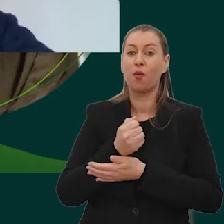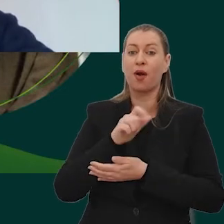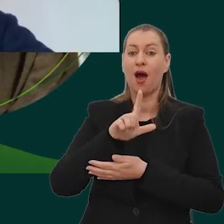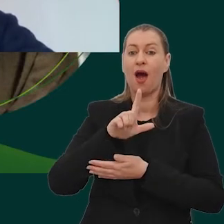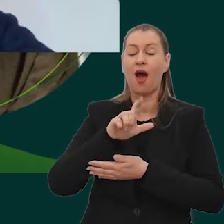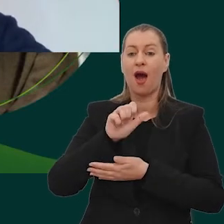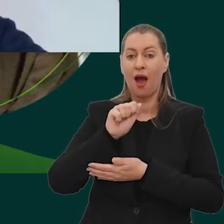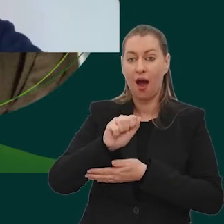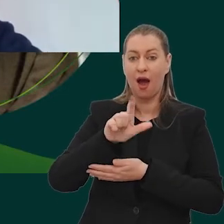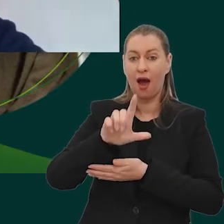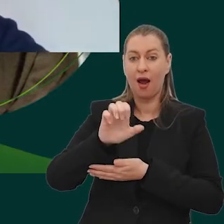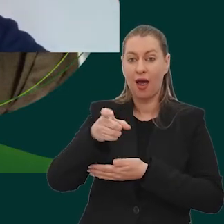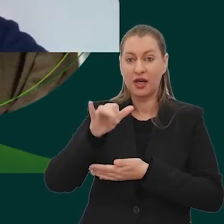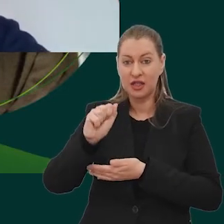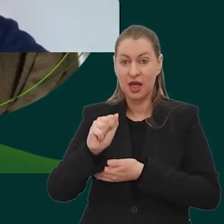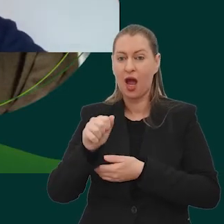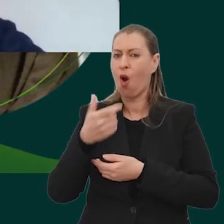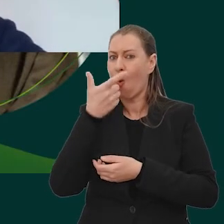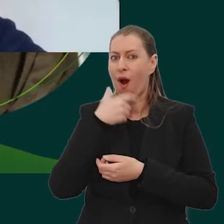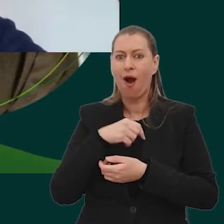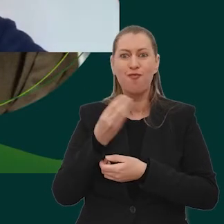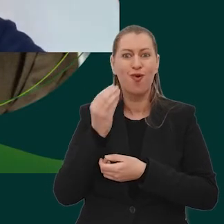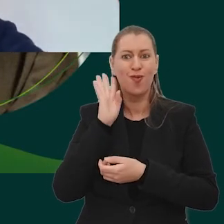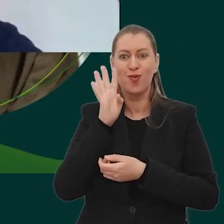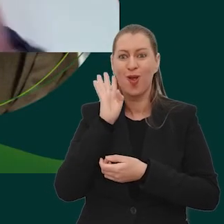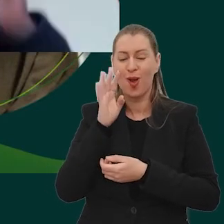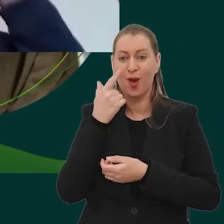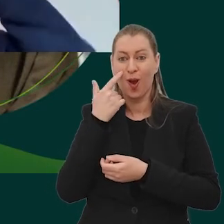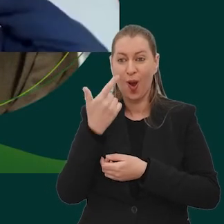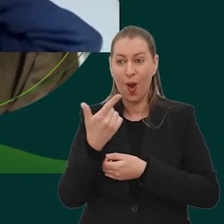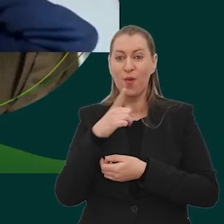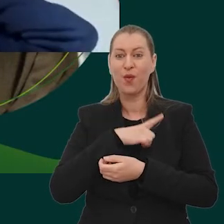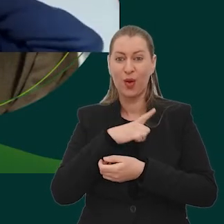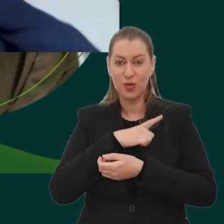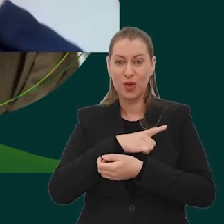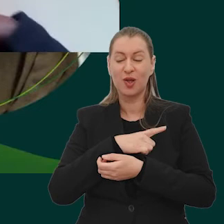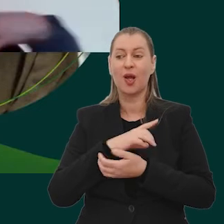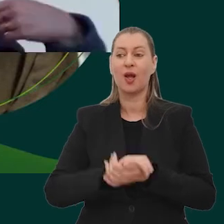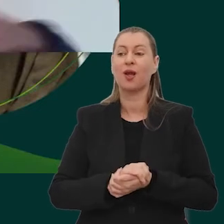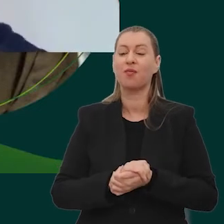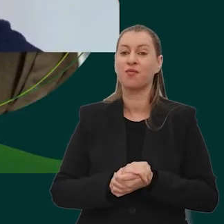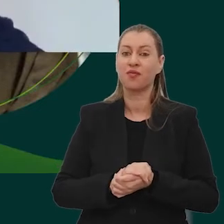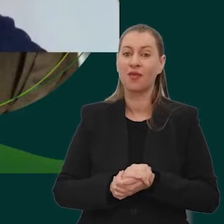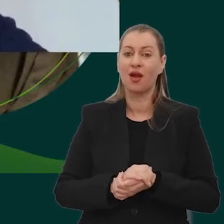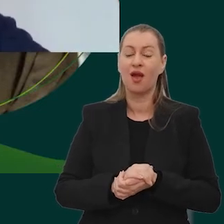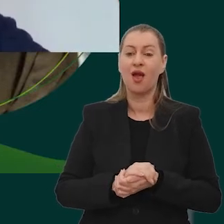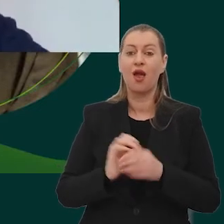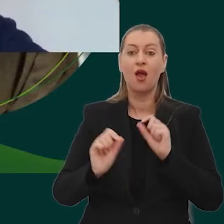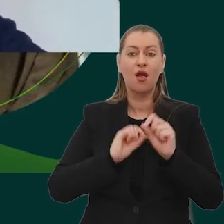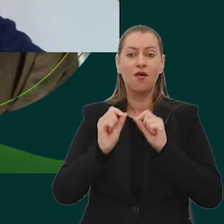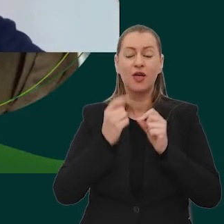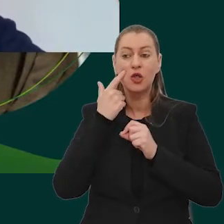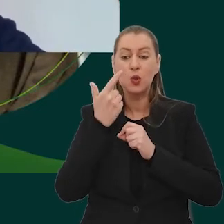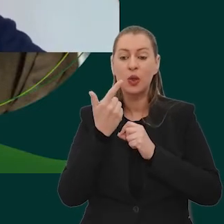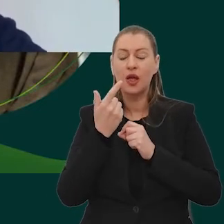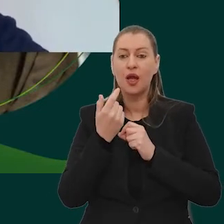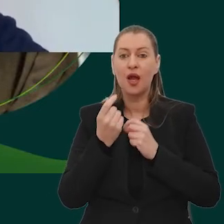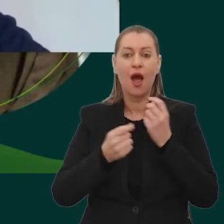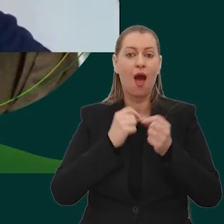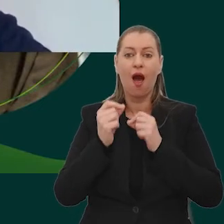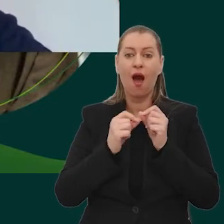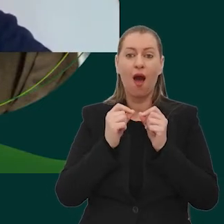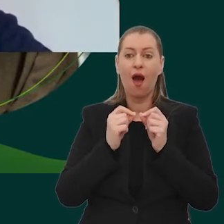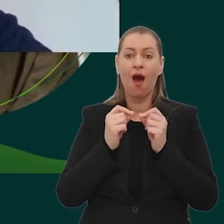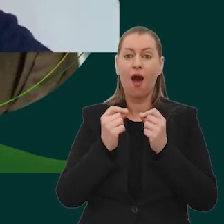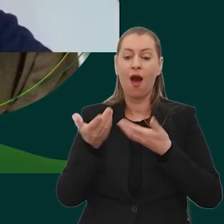falou do Alexa, eu acho o Alexa incrível. Eu vejo algumas pessoas têm aquelas caixinhas ali, o negócio, e a interação, eu fico apavorado